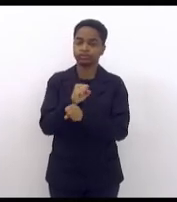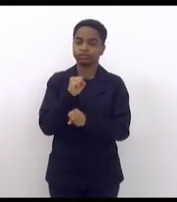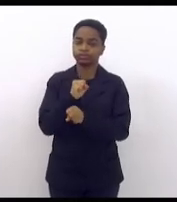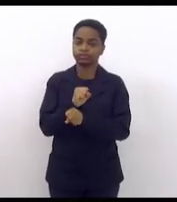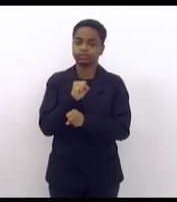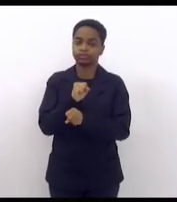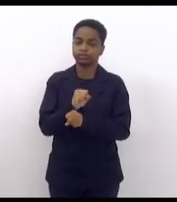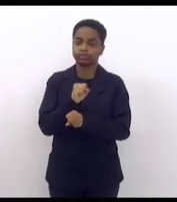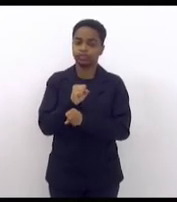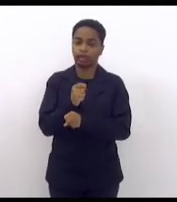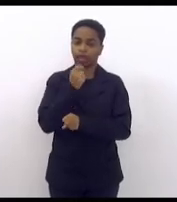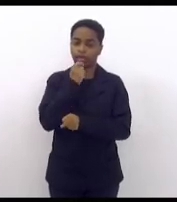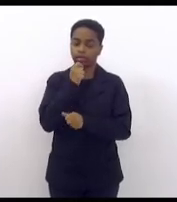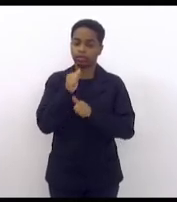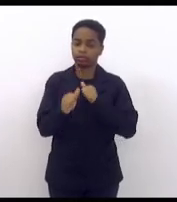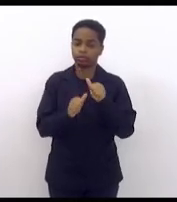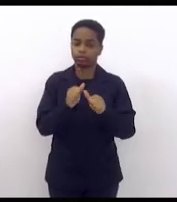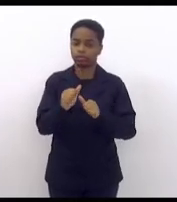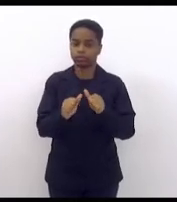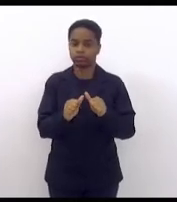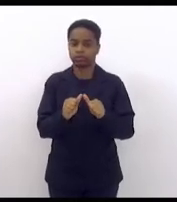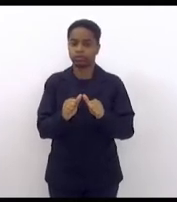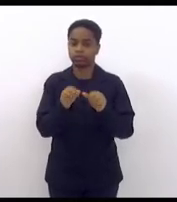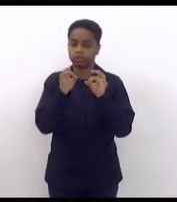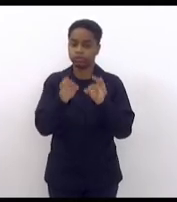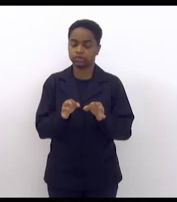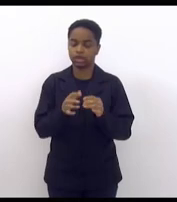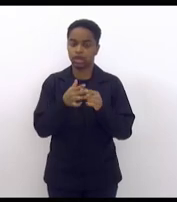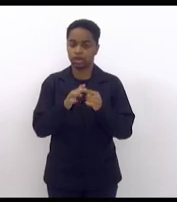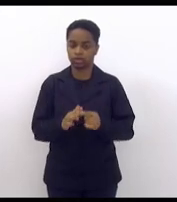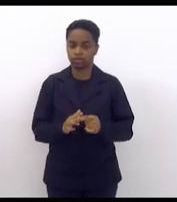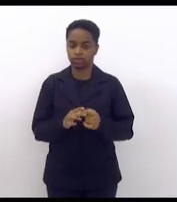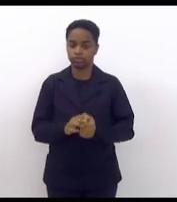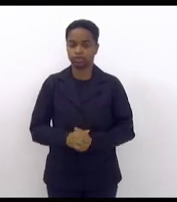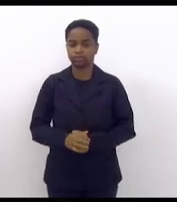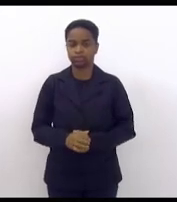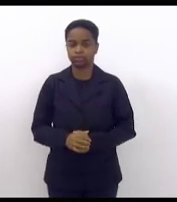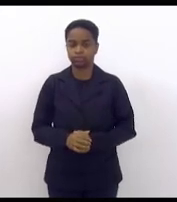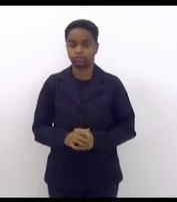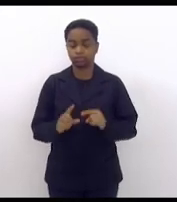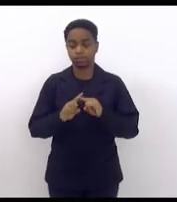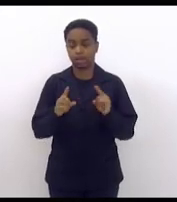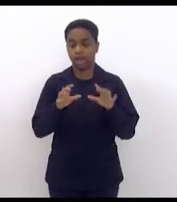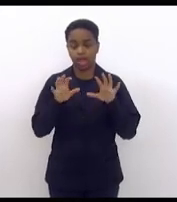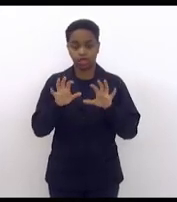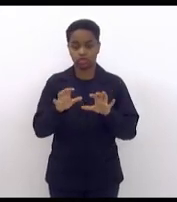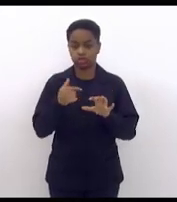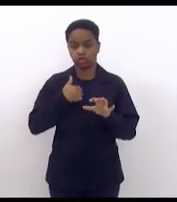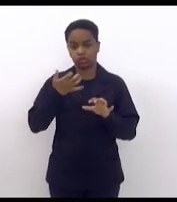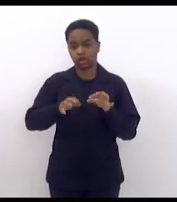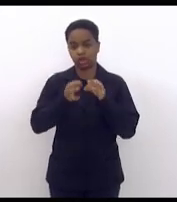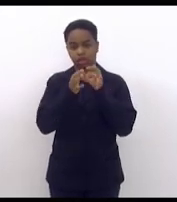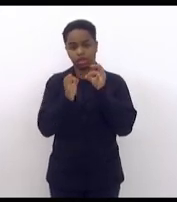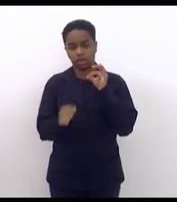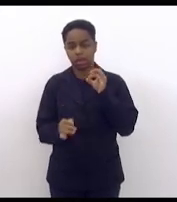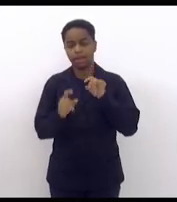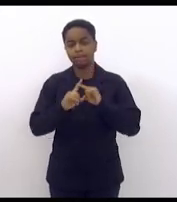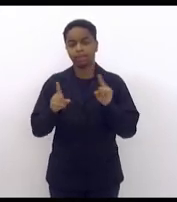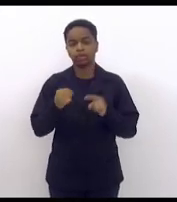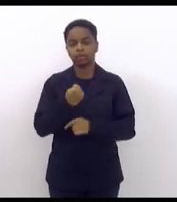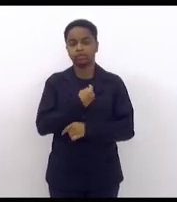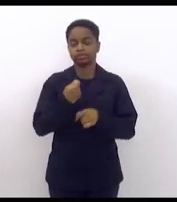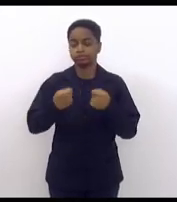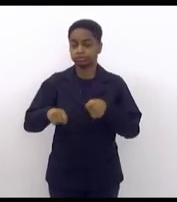por essa alteração de forma correta. Mas É isso, sem mais delongas, nós